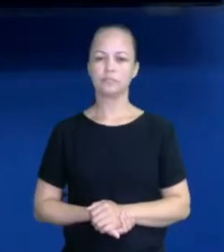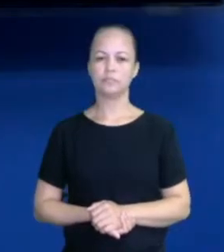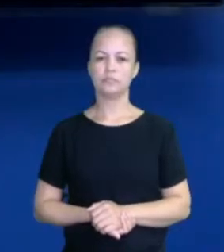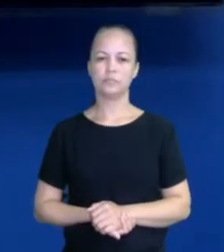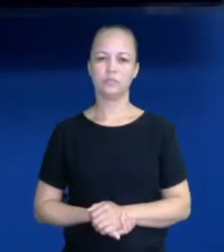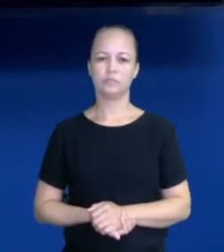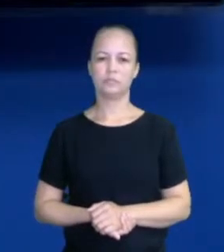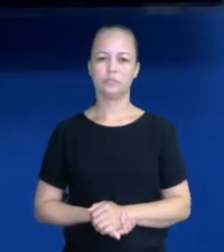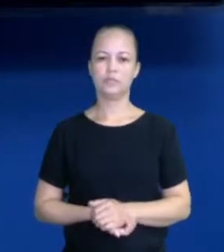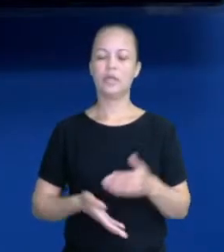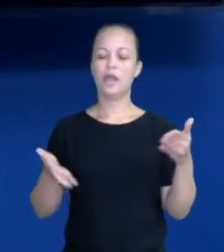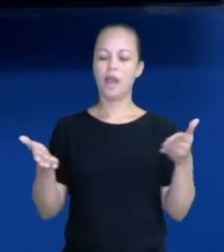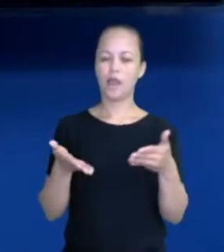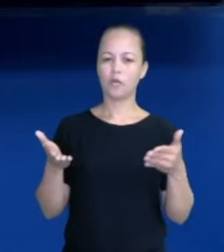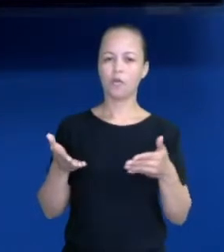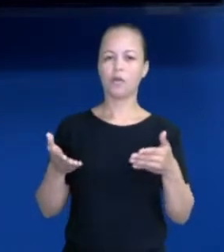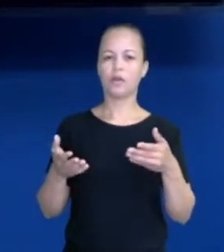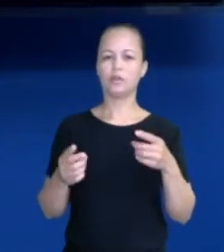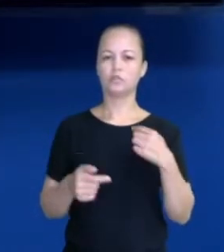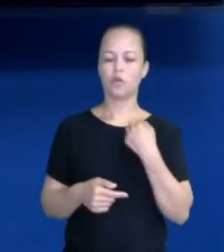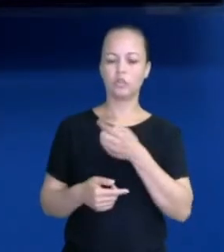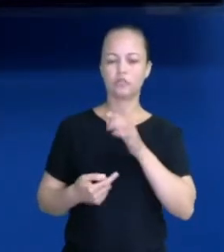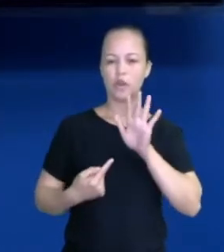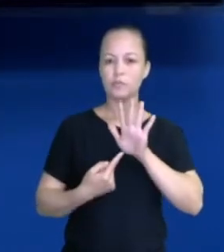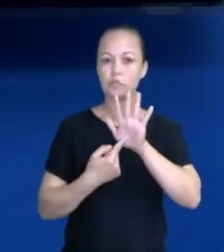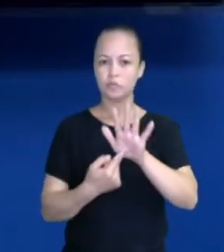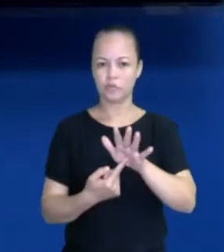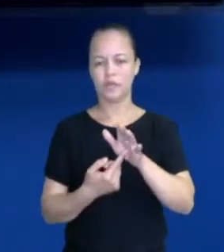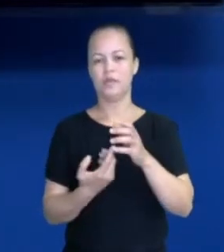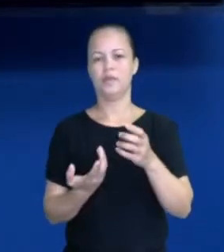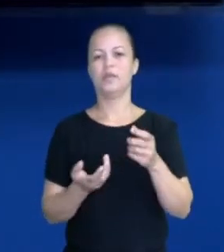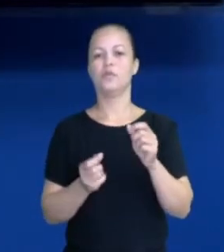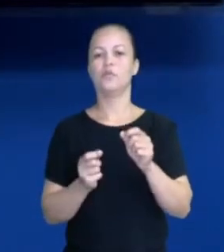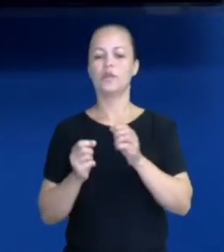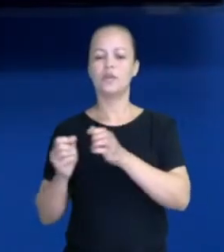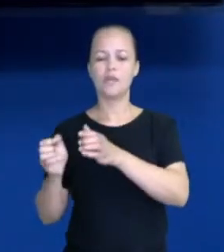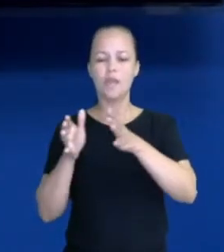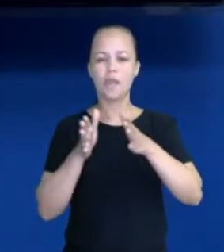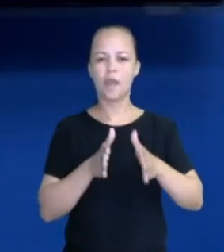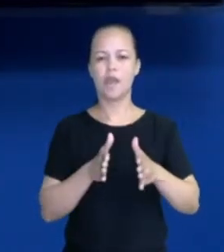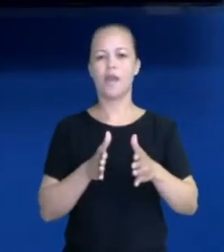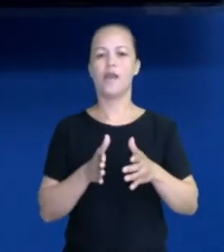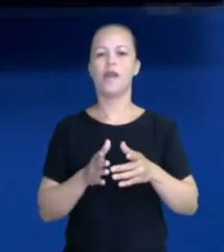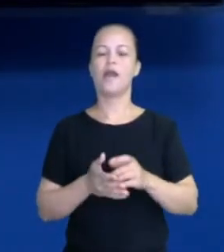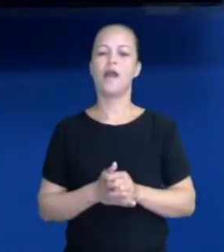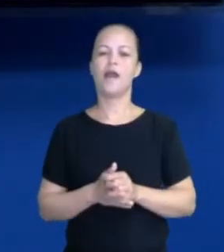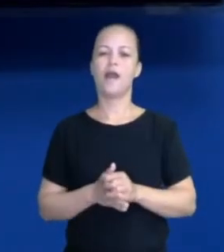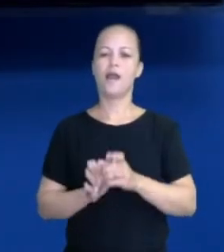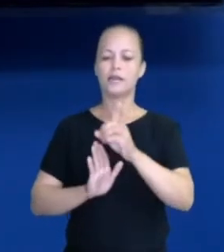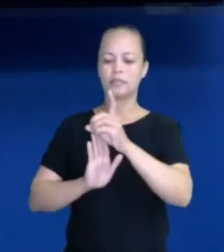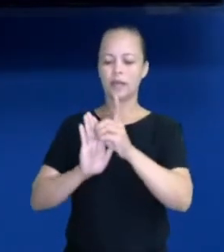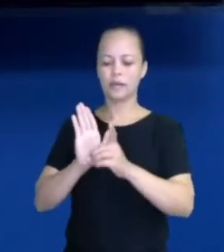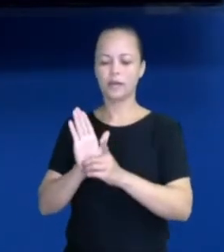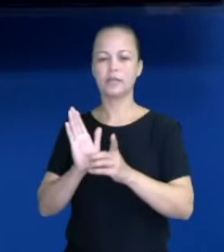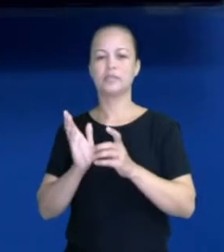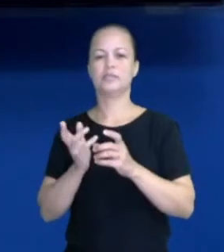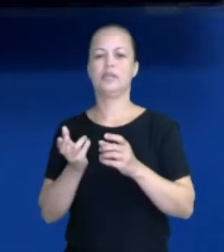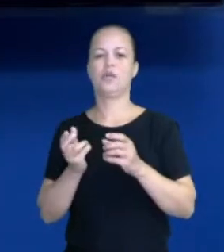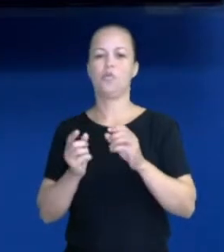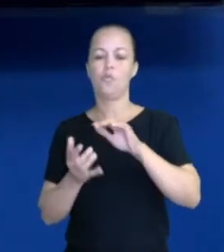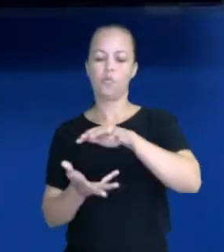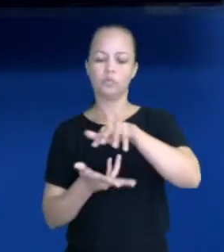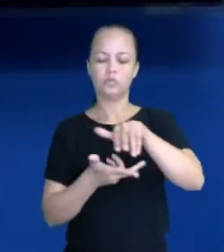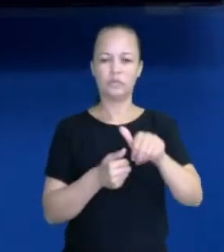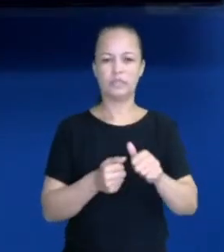agora a gente vai ver a seguir a Declaração Universal dos Direitos Humanos e o que